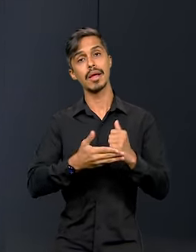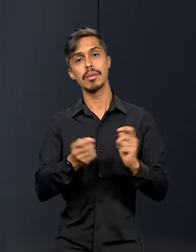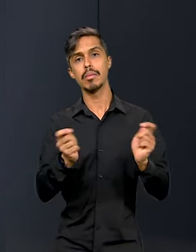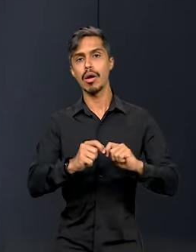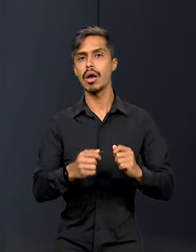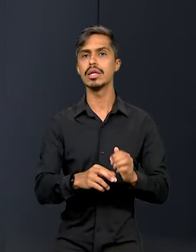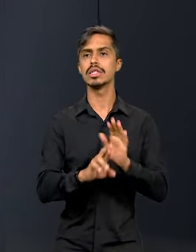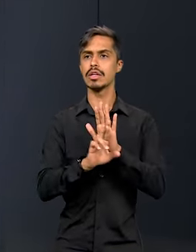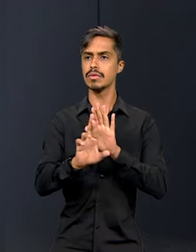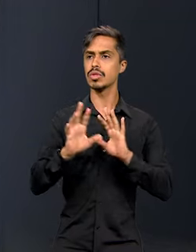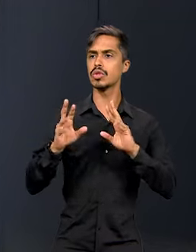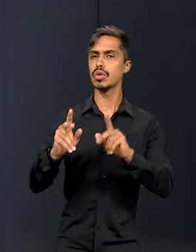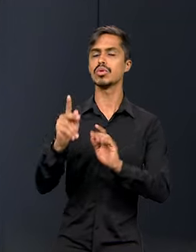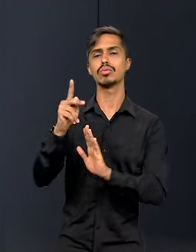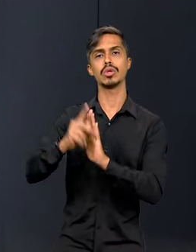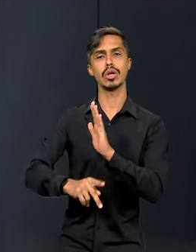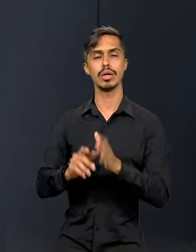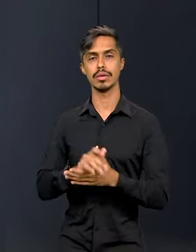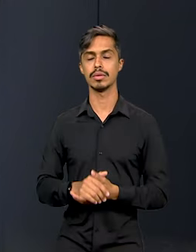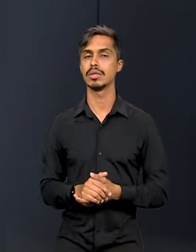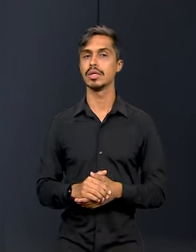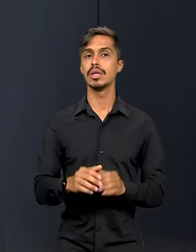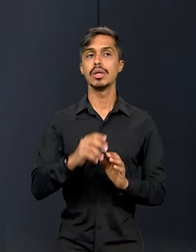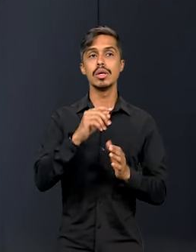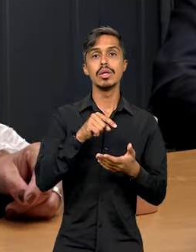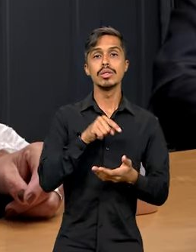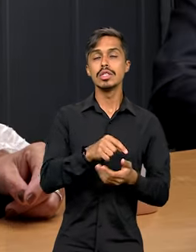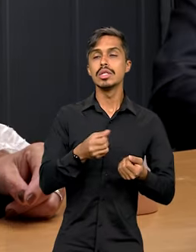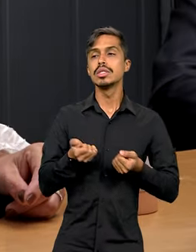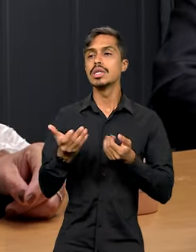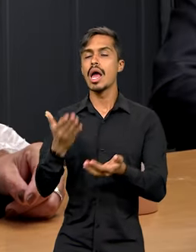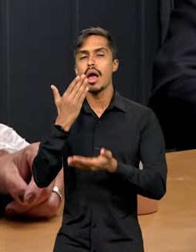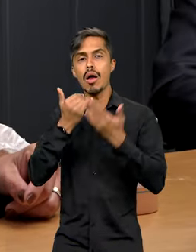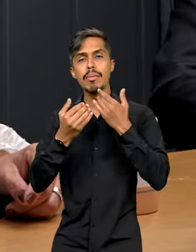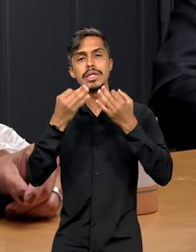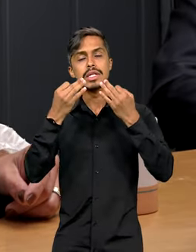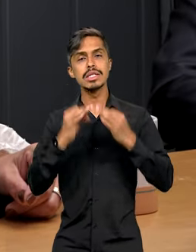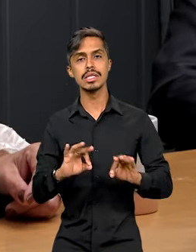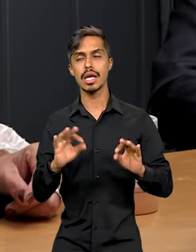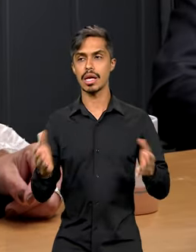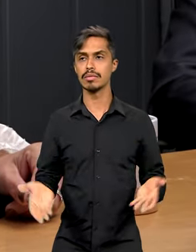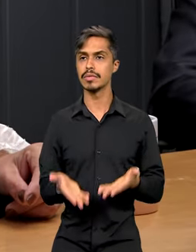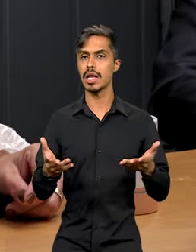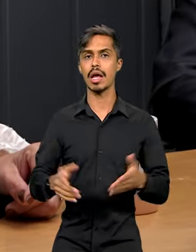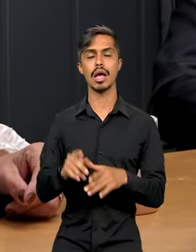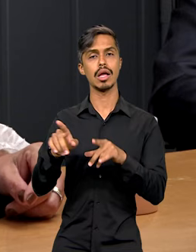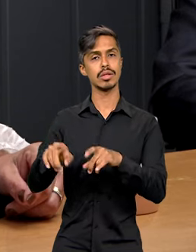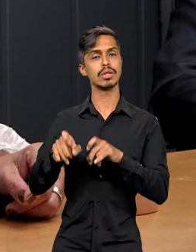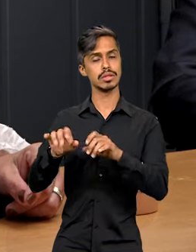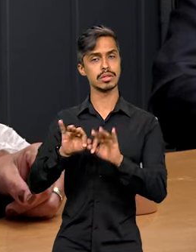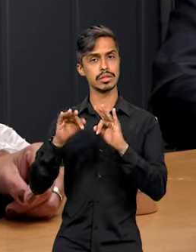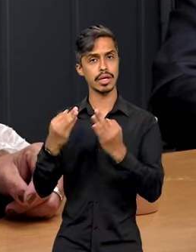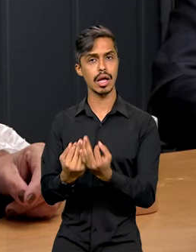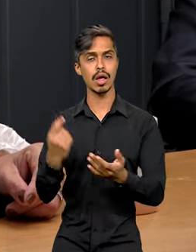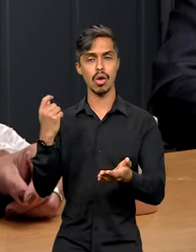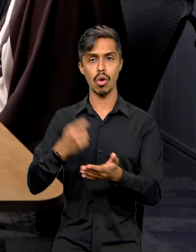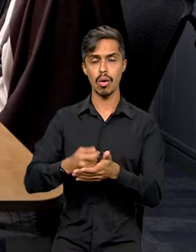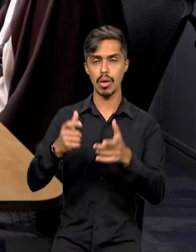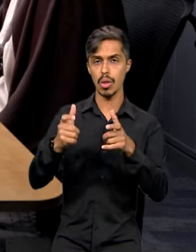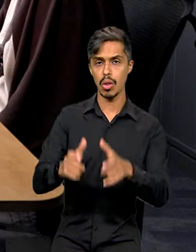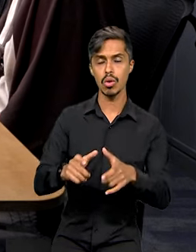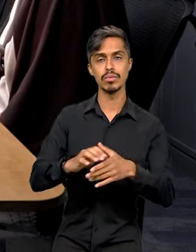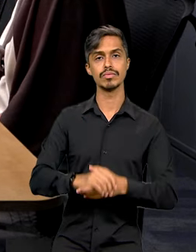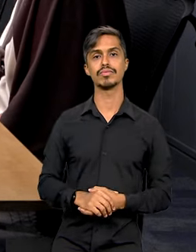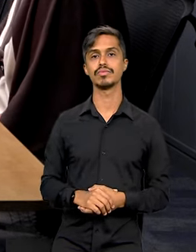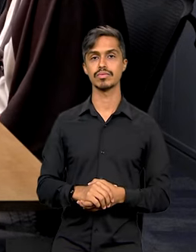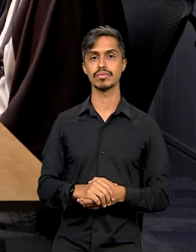nossos programas e ações programas como o programa de aquisição de alimentos que promove a agricultura familiar as compras locais